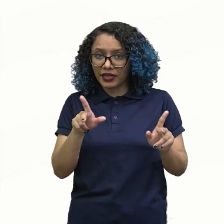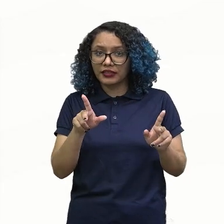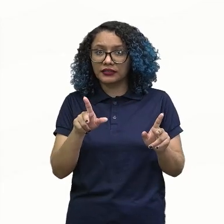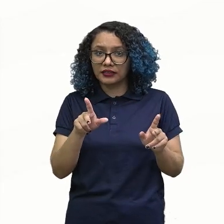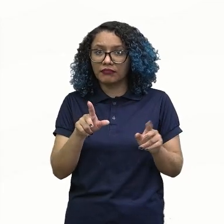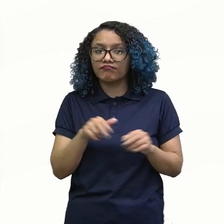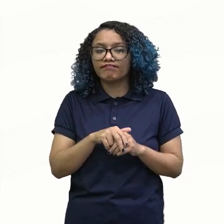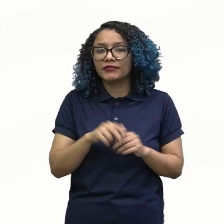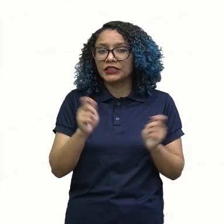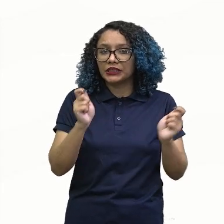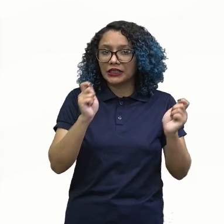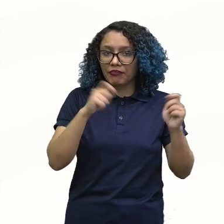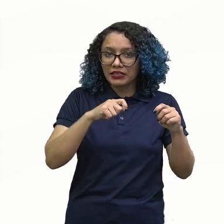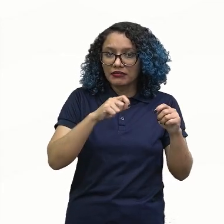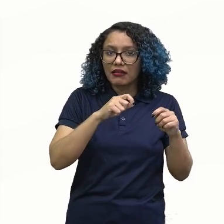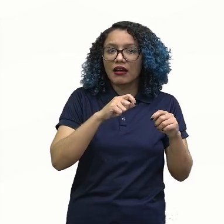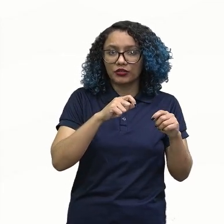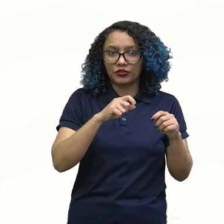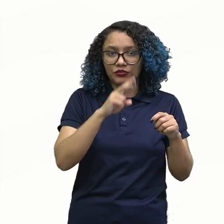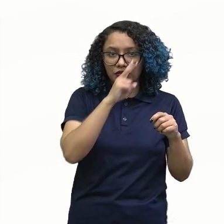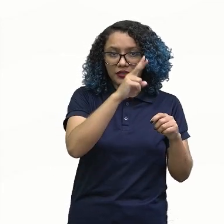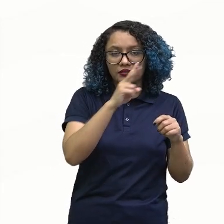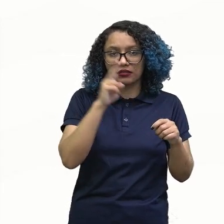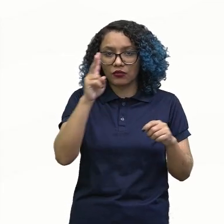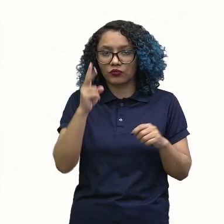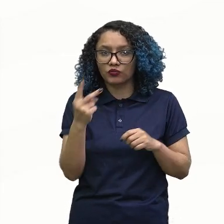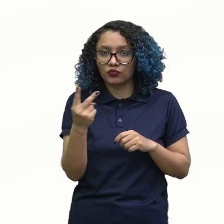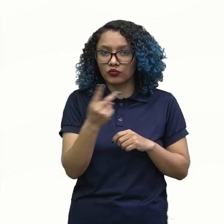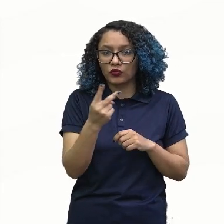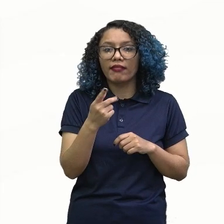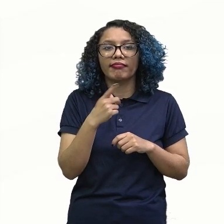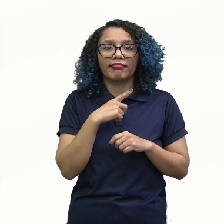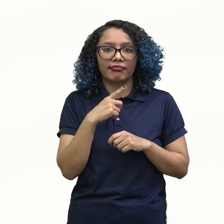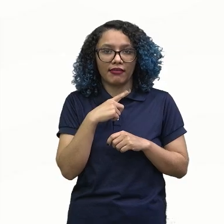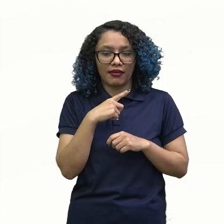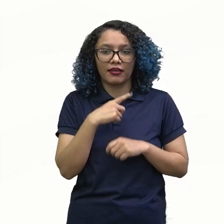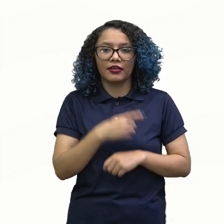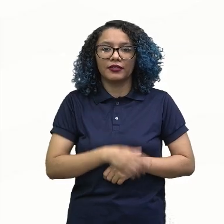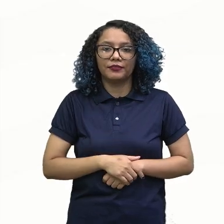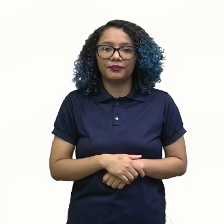potencial entre os seus terminais. Aí você tem.